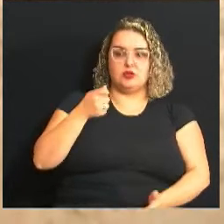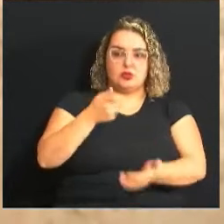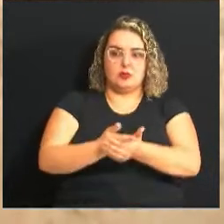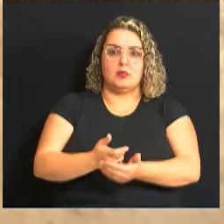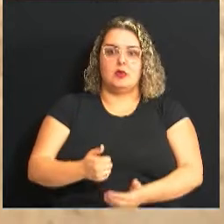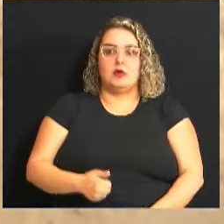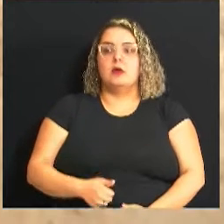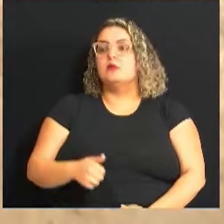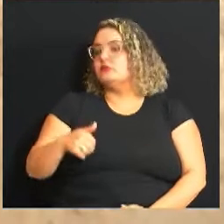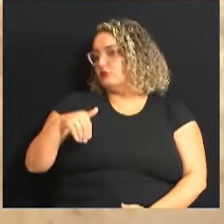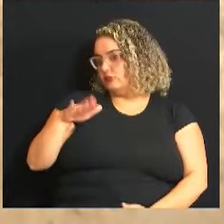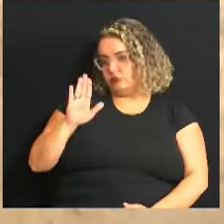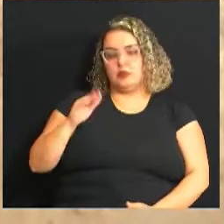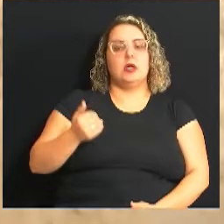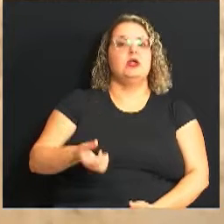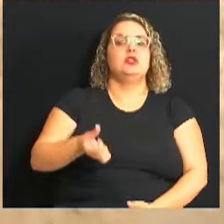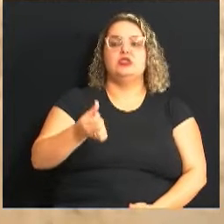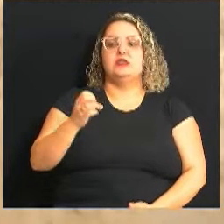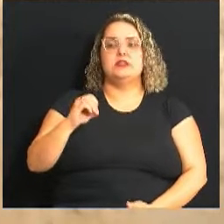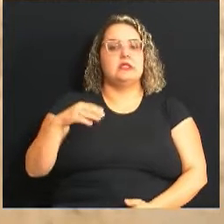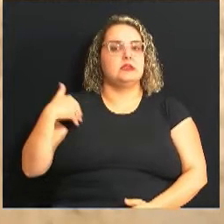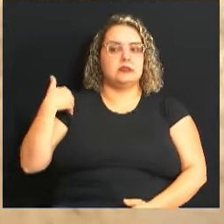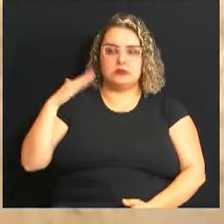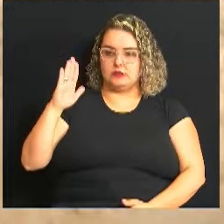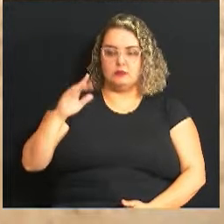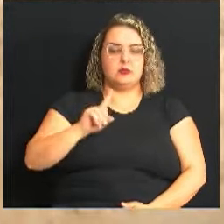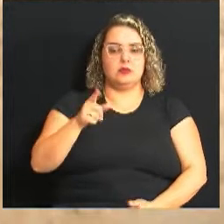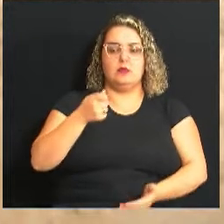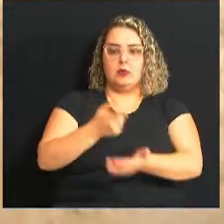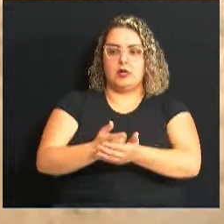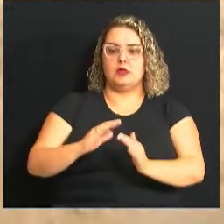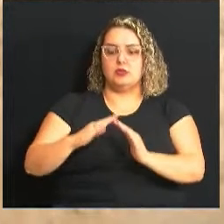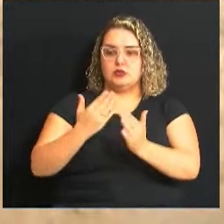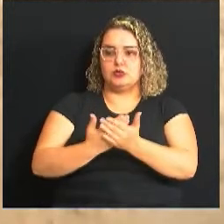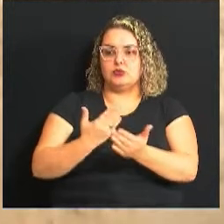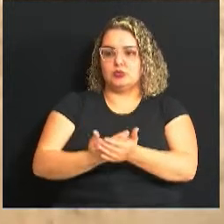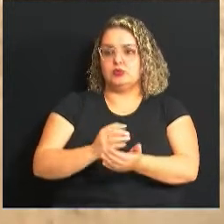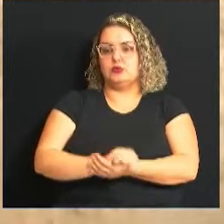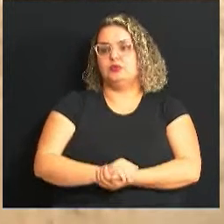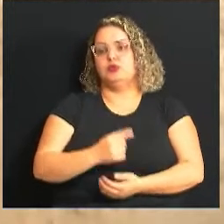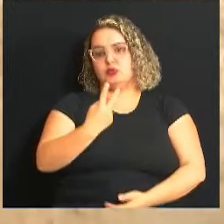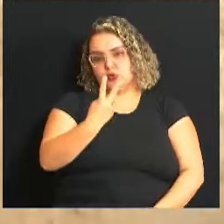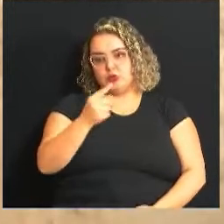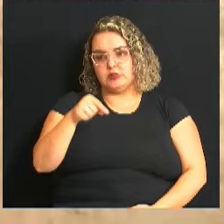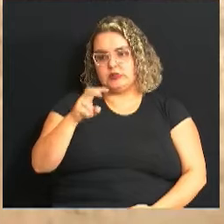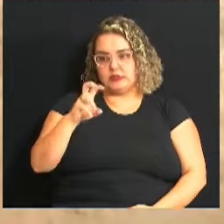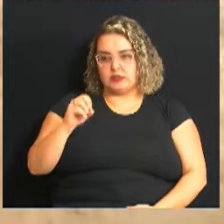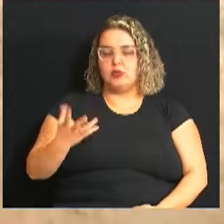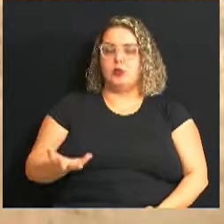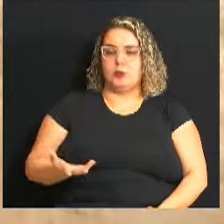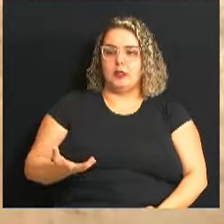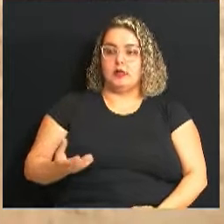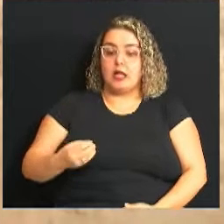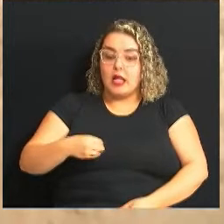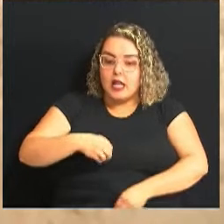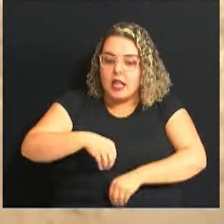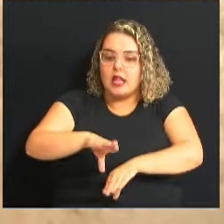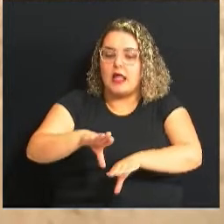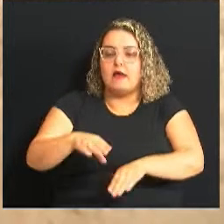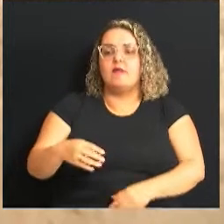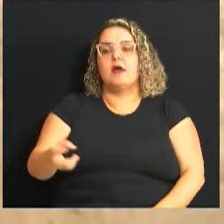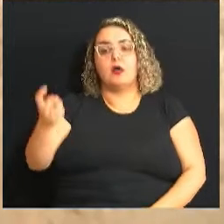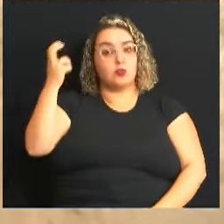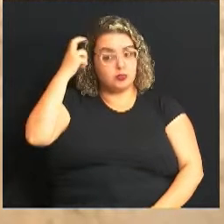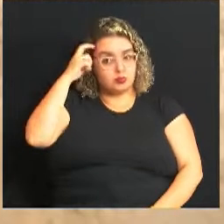também não paga. Estudantes, R$ 2,50. Como você disse, né? Tem aí de levar essa cultura, de levar a ciência também.